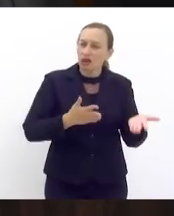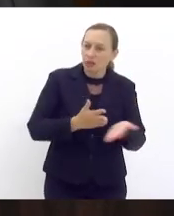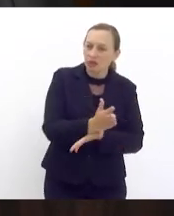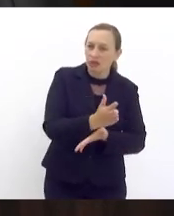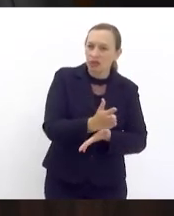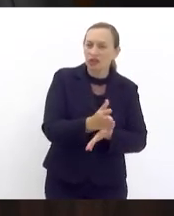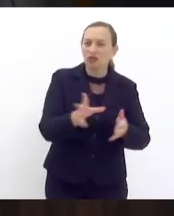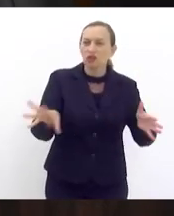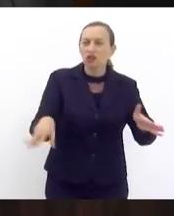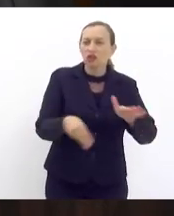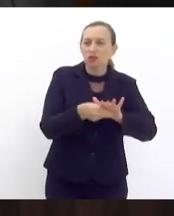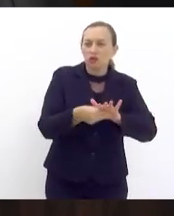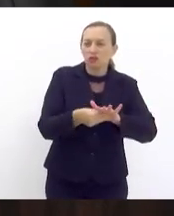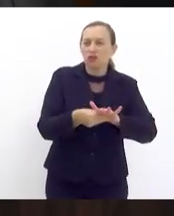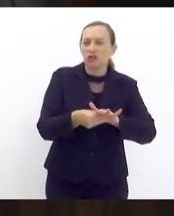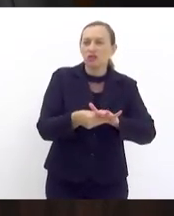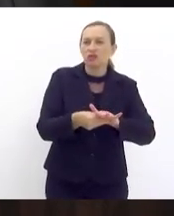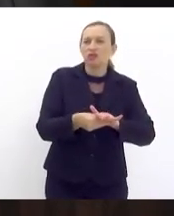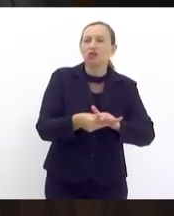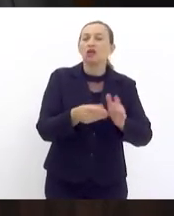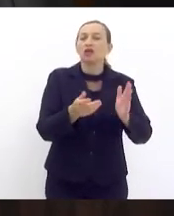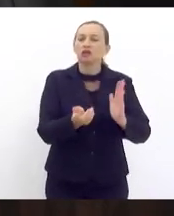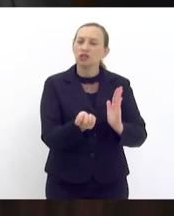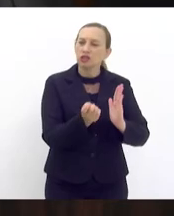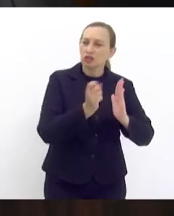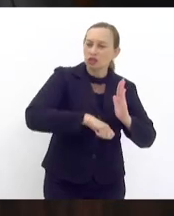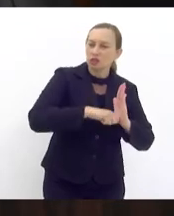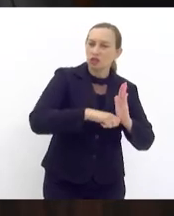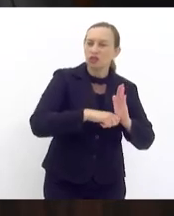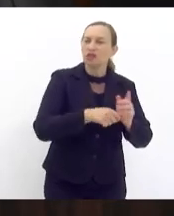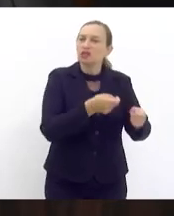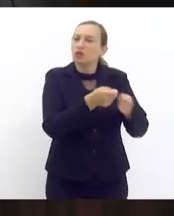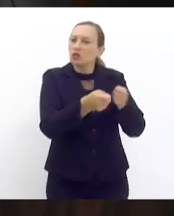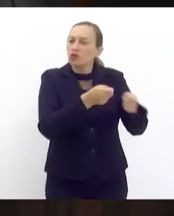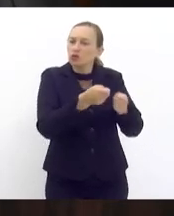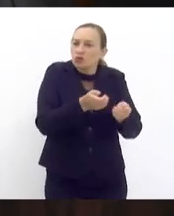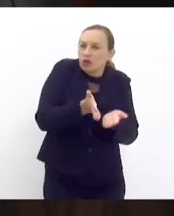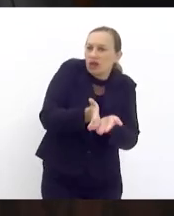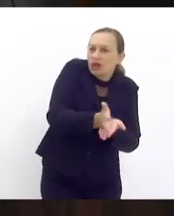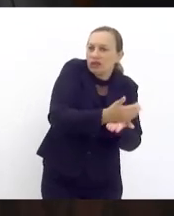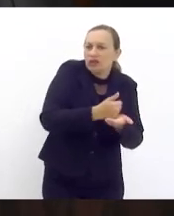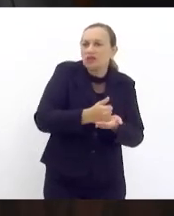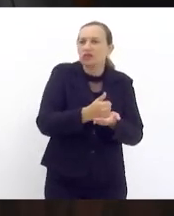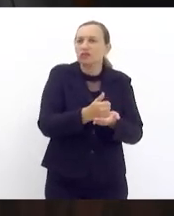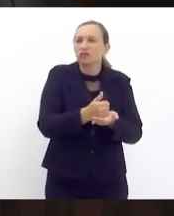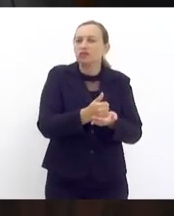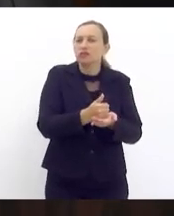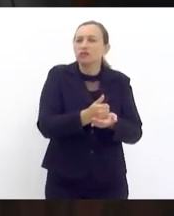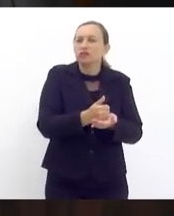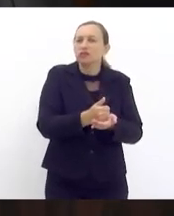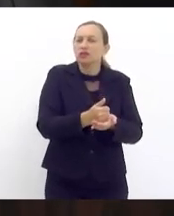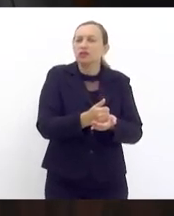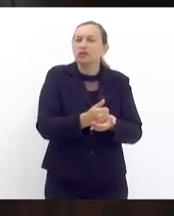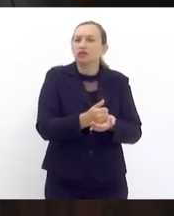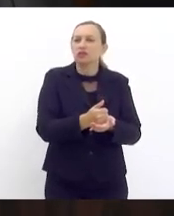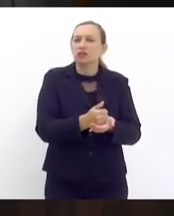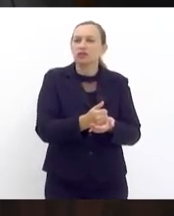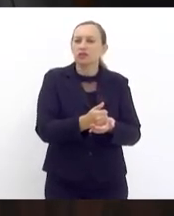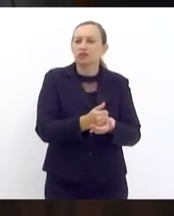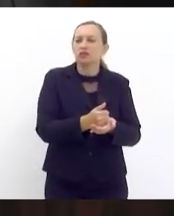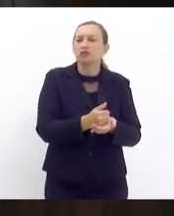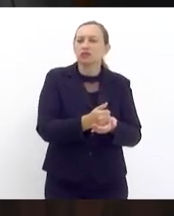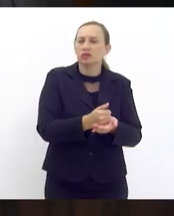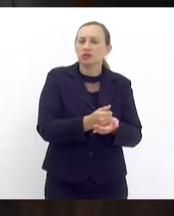com emendas de tributação controle arrecadação estadual e fiscalização